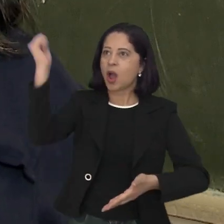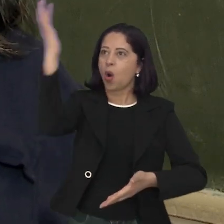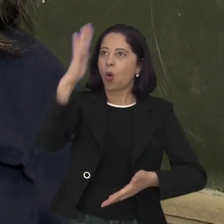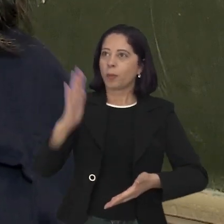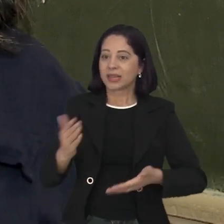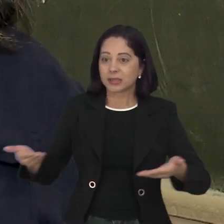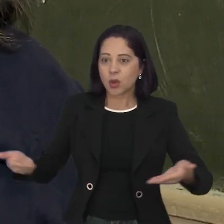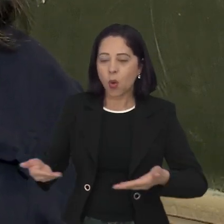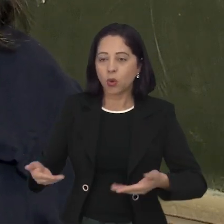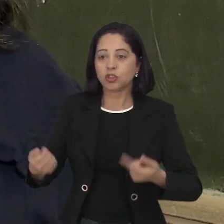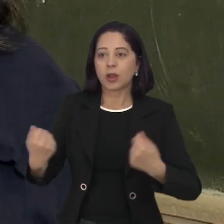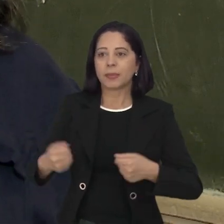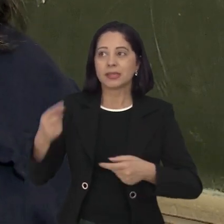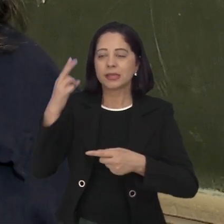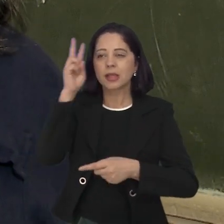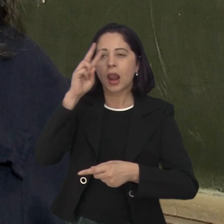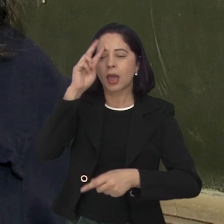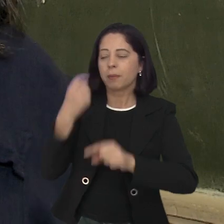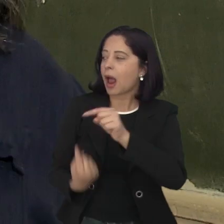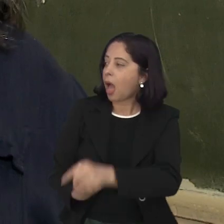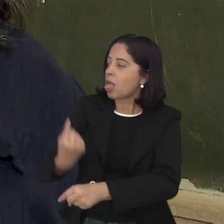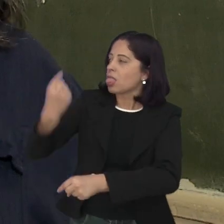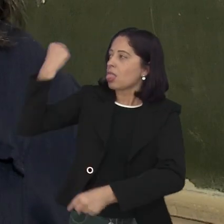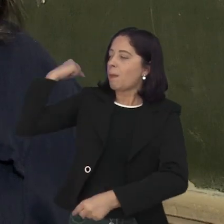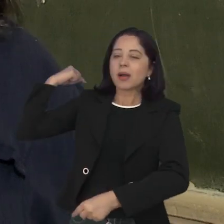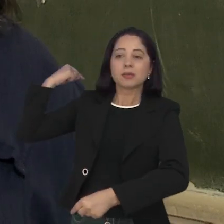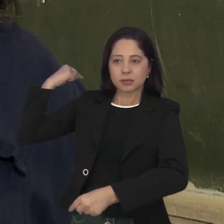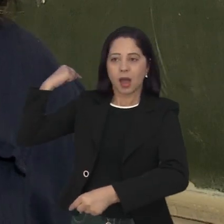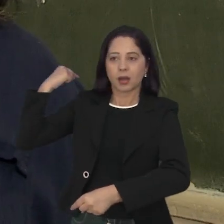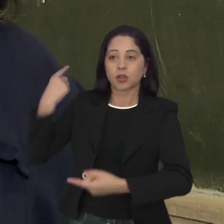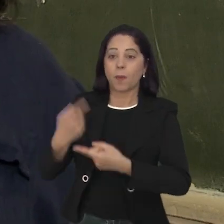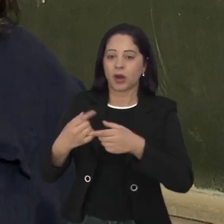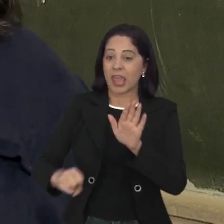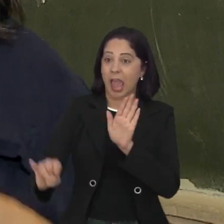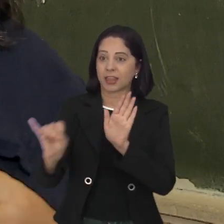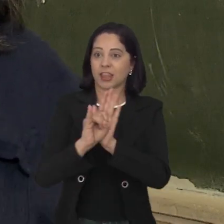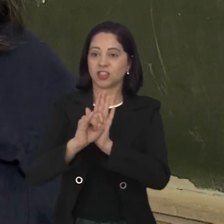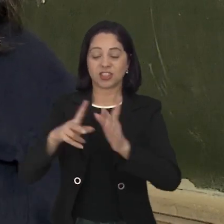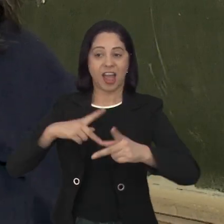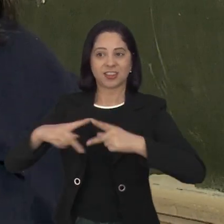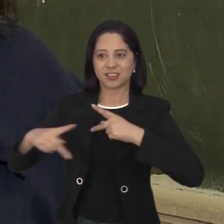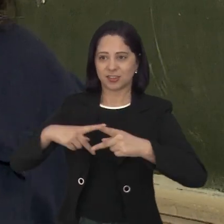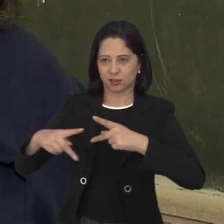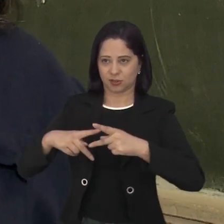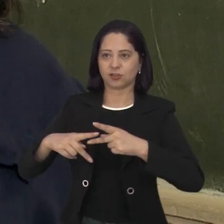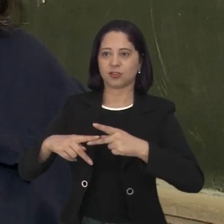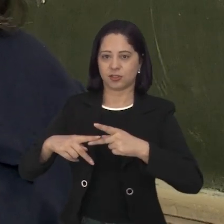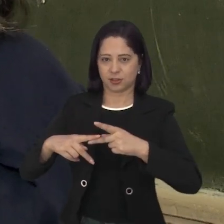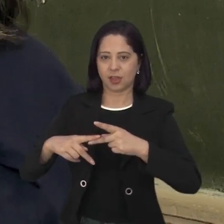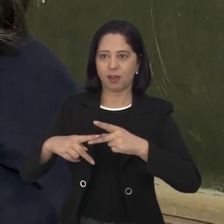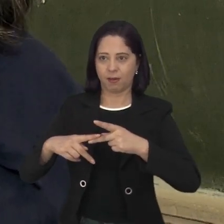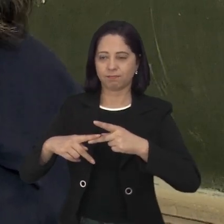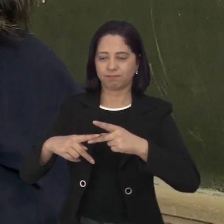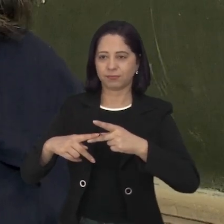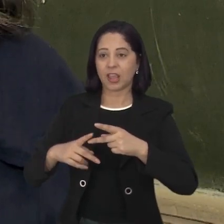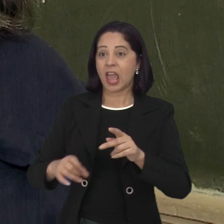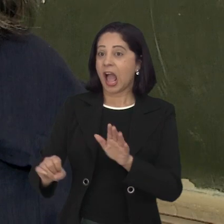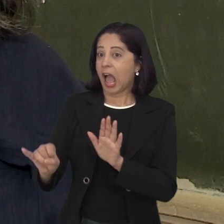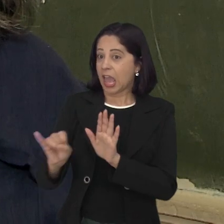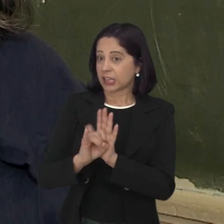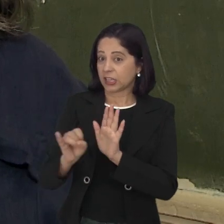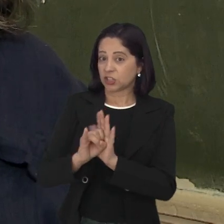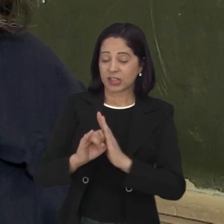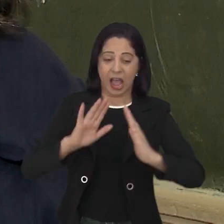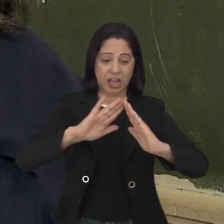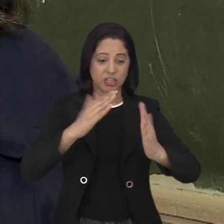patrimônio histórico se nós temos o Brasil que nós temos hoje nós temos que valorizar a nossa história é a nossa identidade né de joseense é a